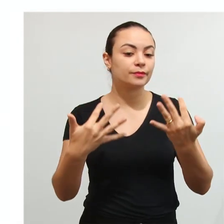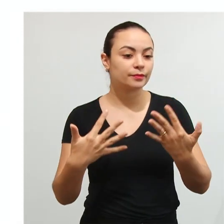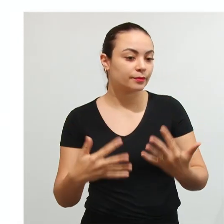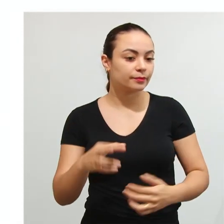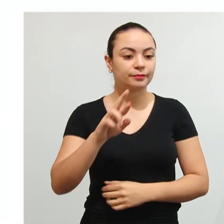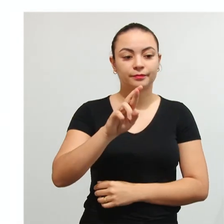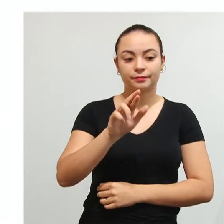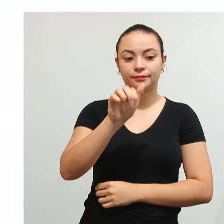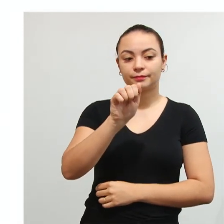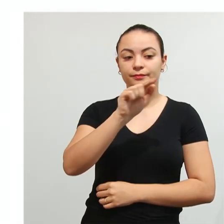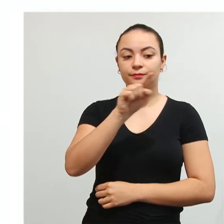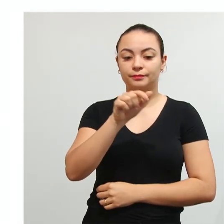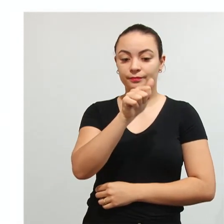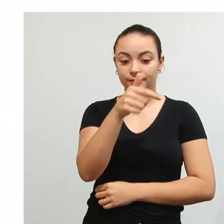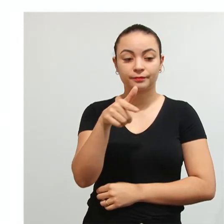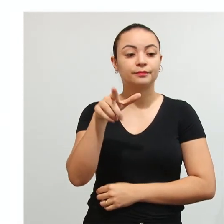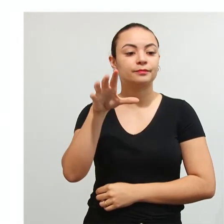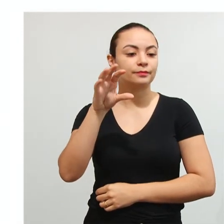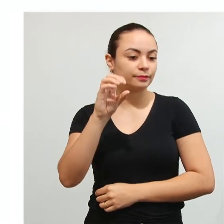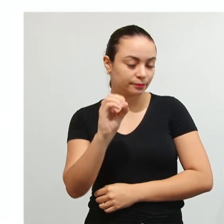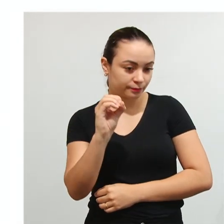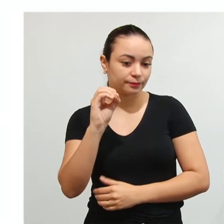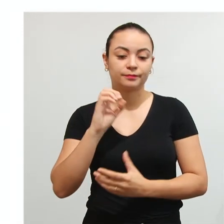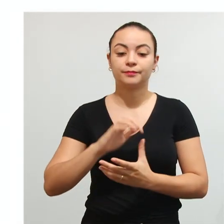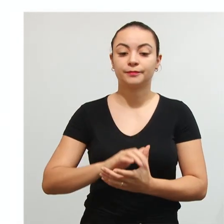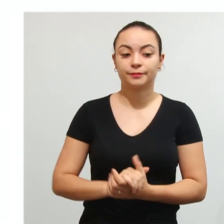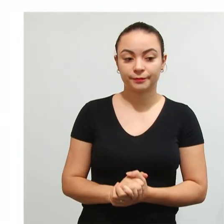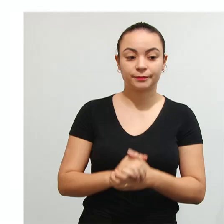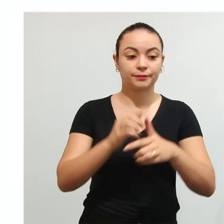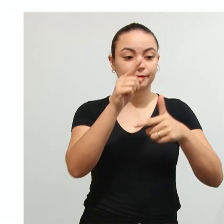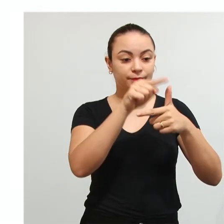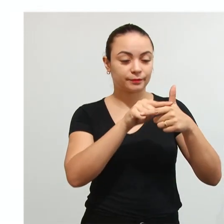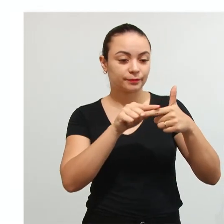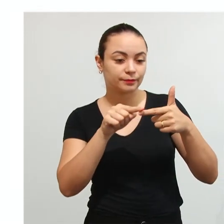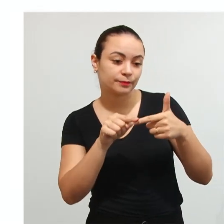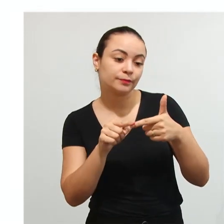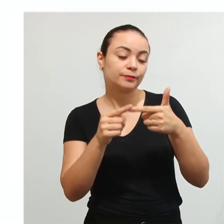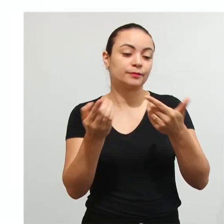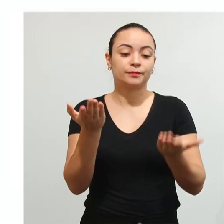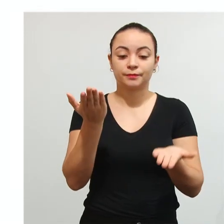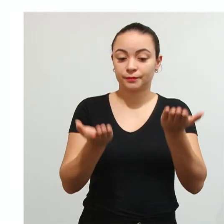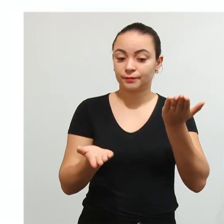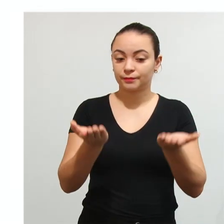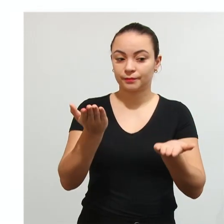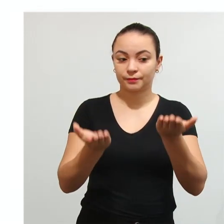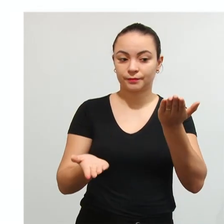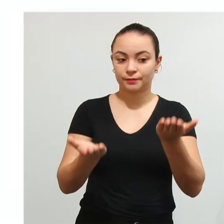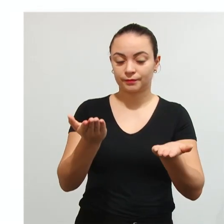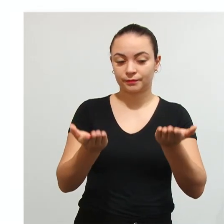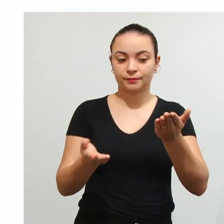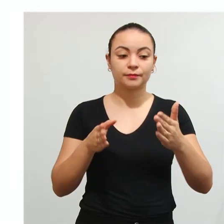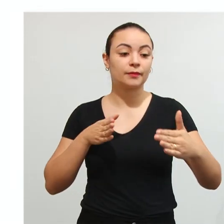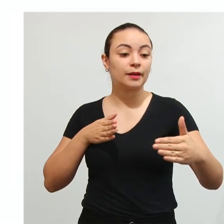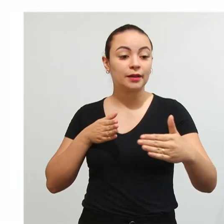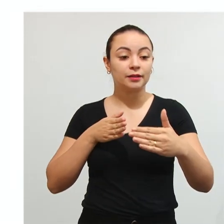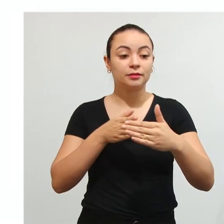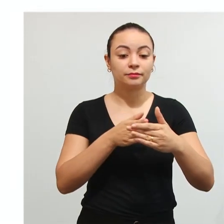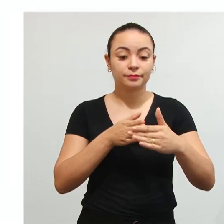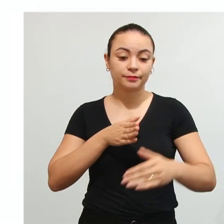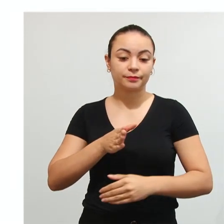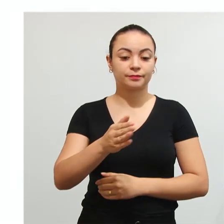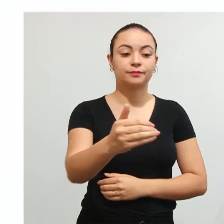para proporção, grandezas diretamente proporcionais, inversamente proporcionais, e assim